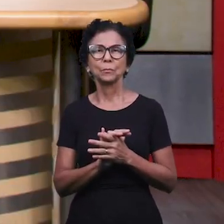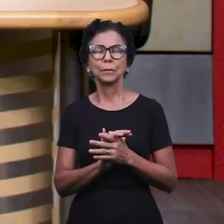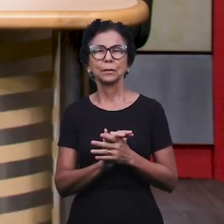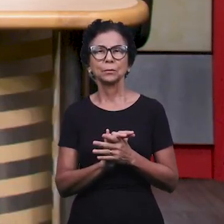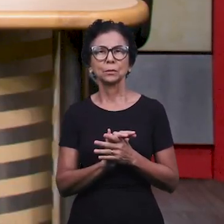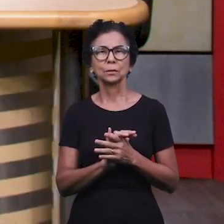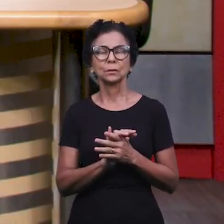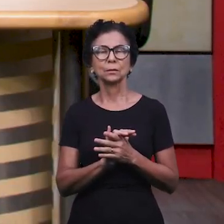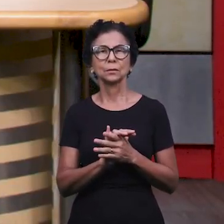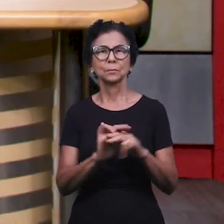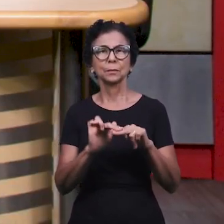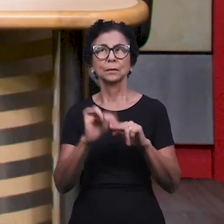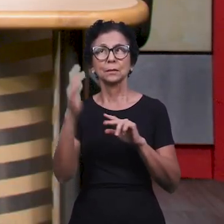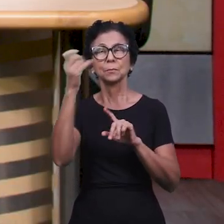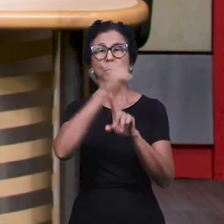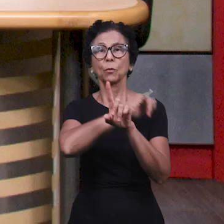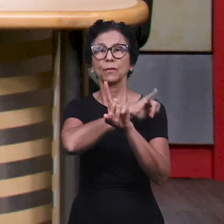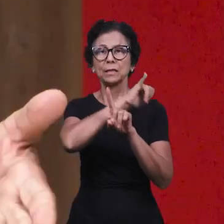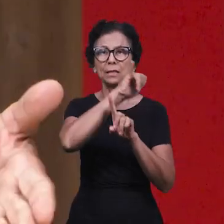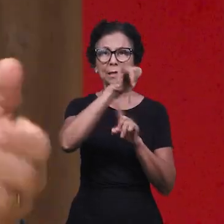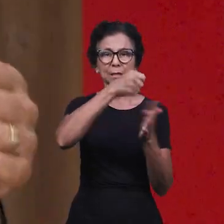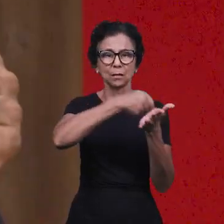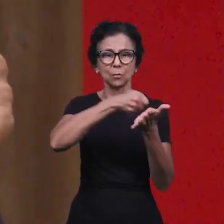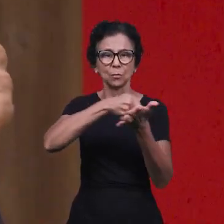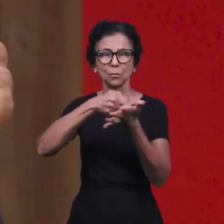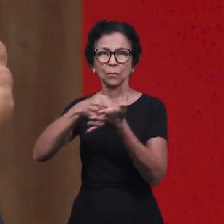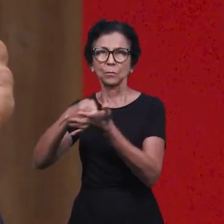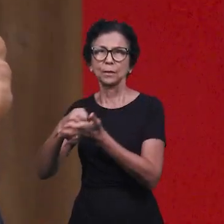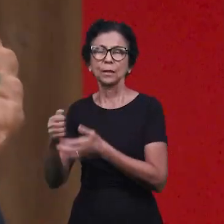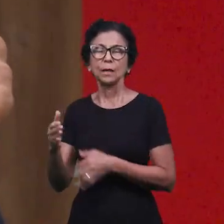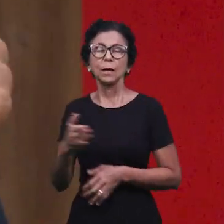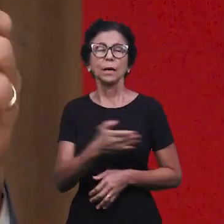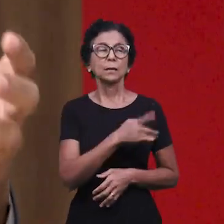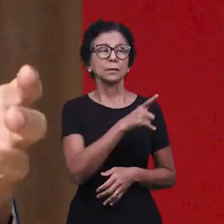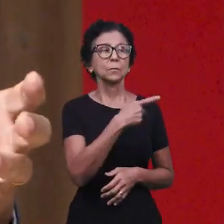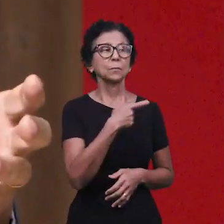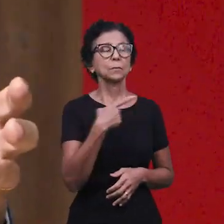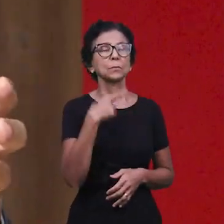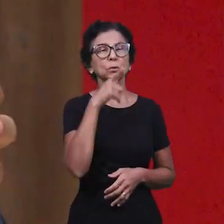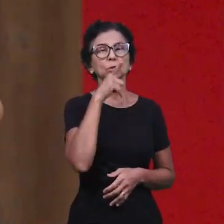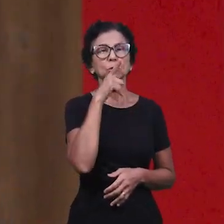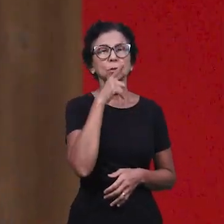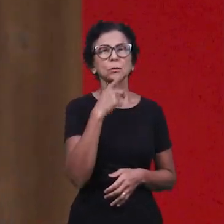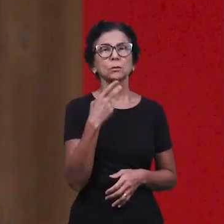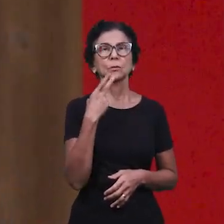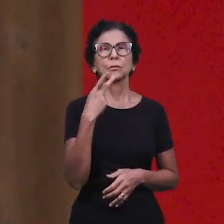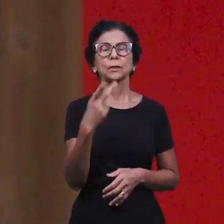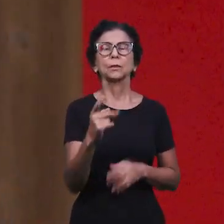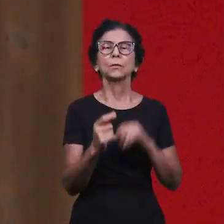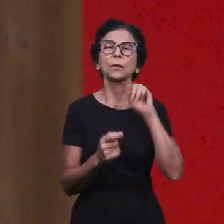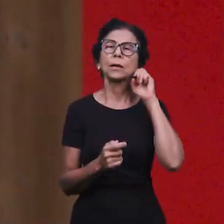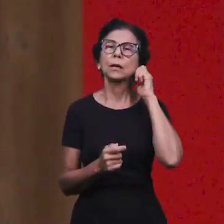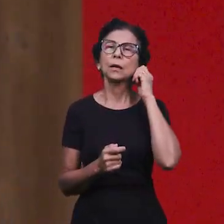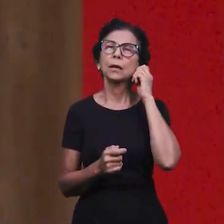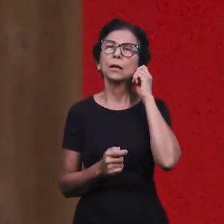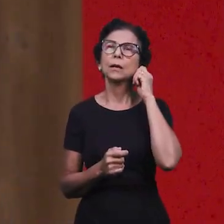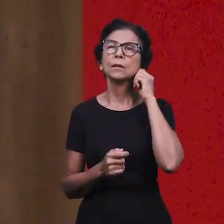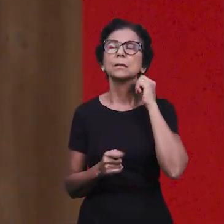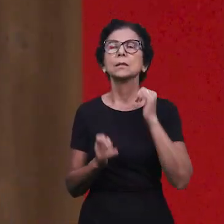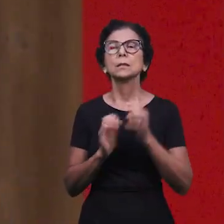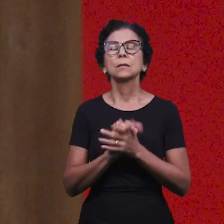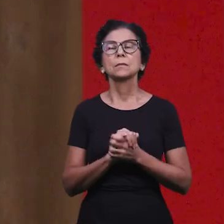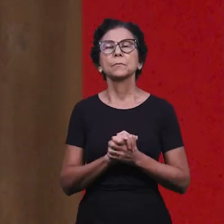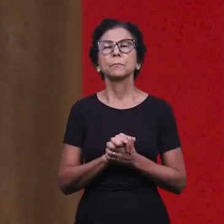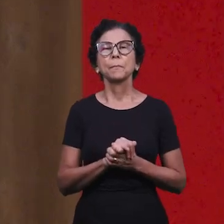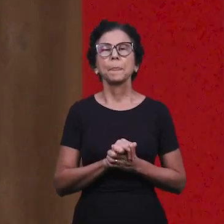pastor Gilson usou, sobre que a palavra, né, sobre os lombos cingidos. Eu me lembro de uma aula que o pastor